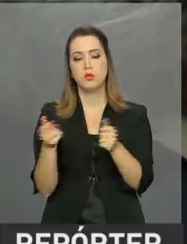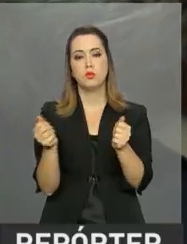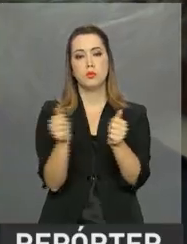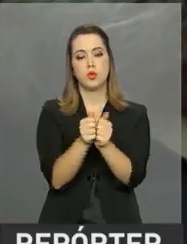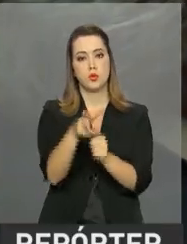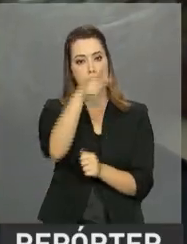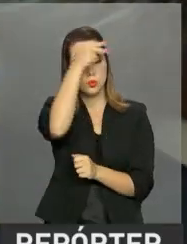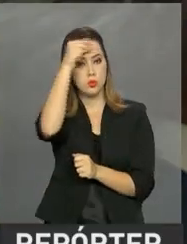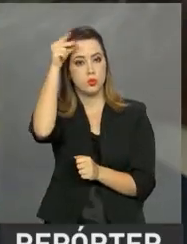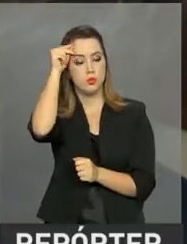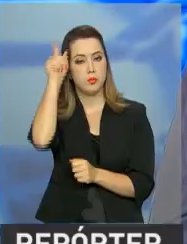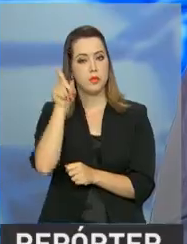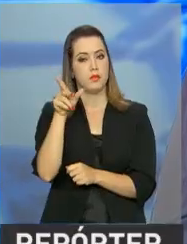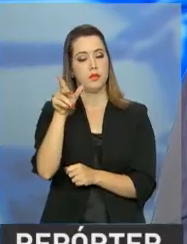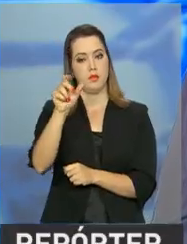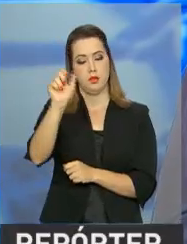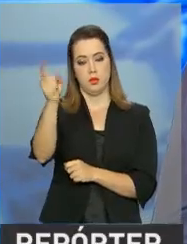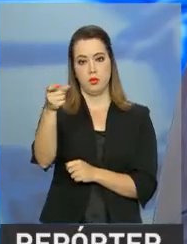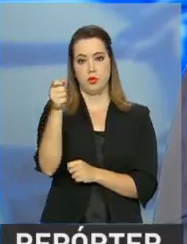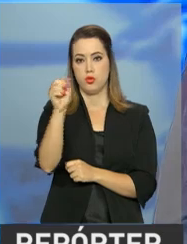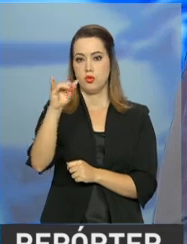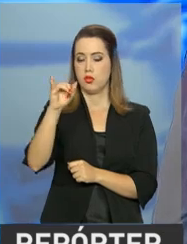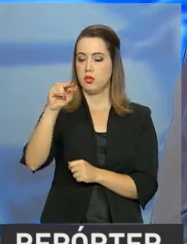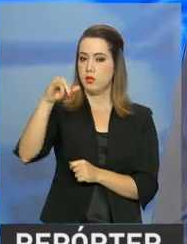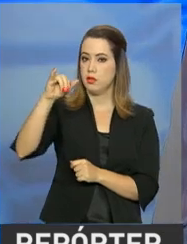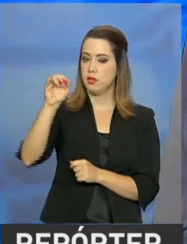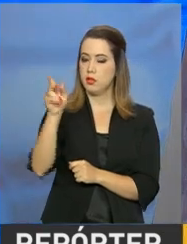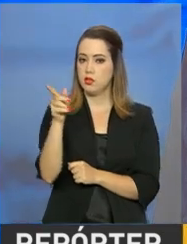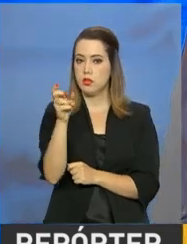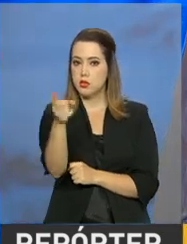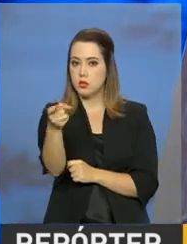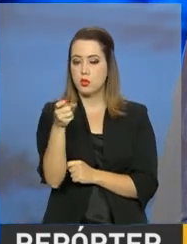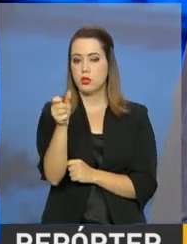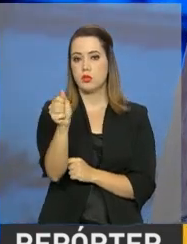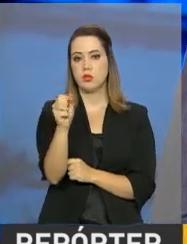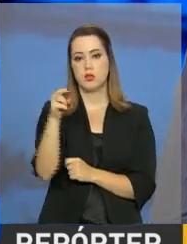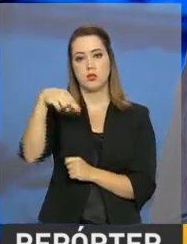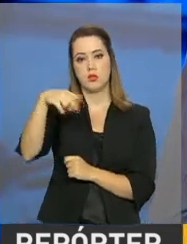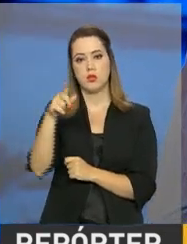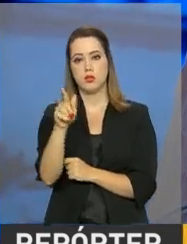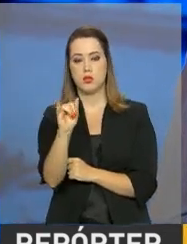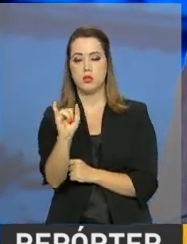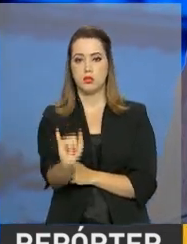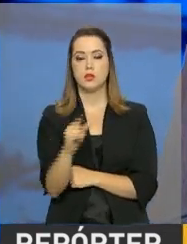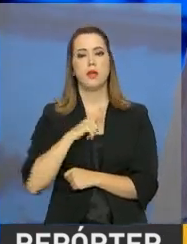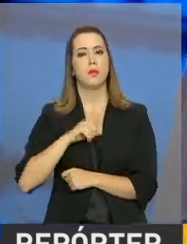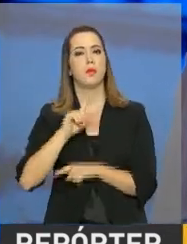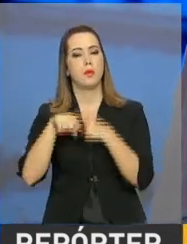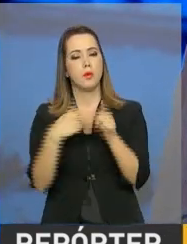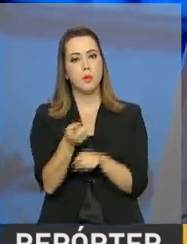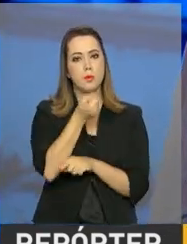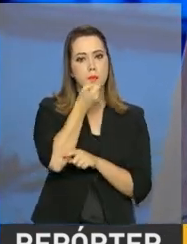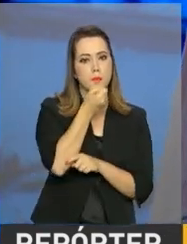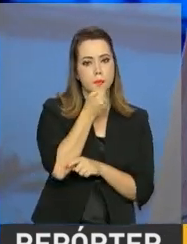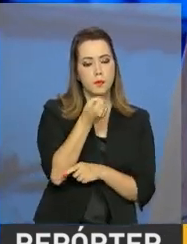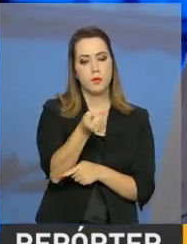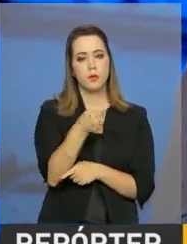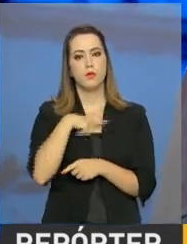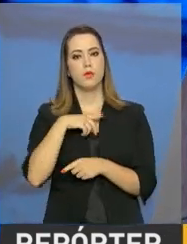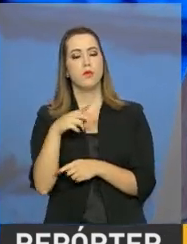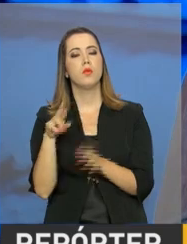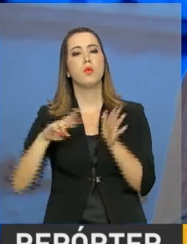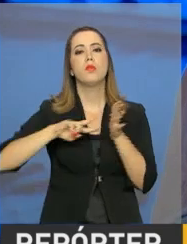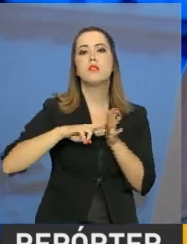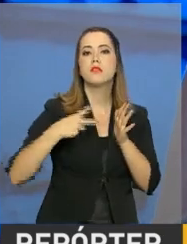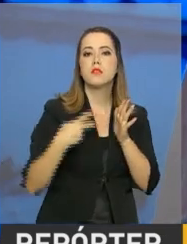da cidade de Xangai. Michel Temer também conversou com os jornalistas e falou sobre o que representam os acordos fechados entre